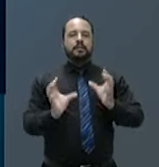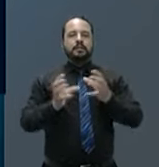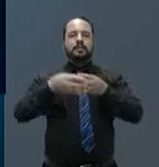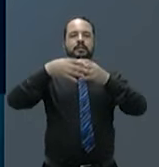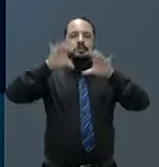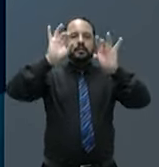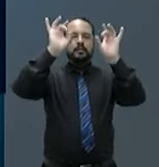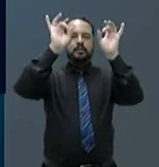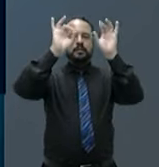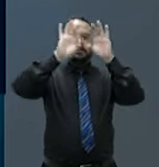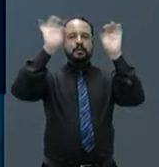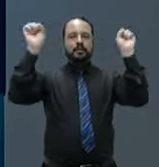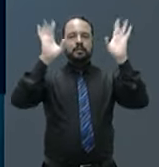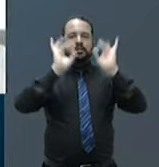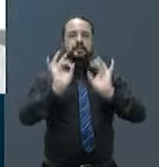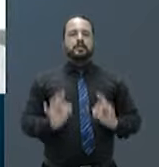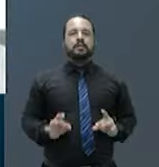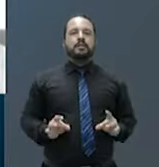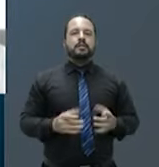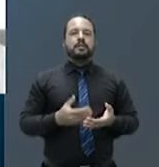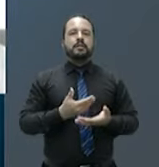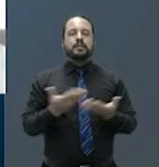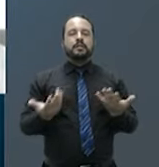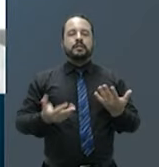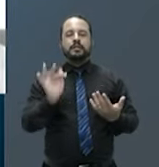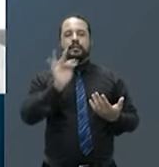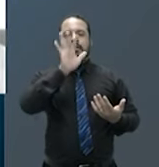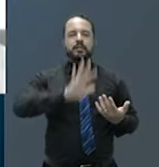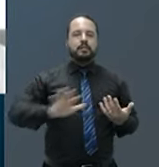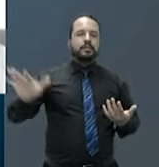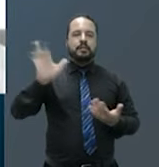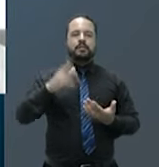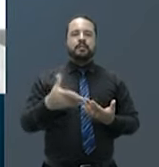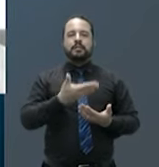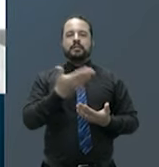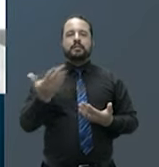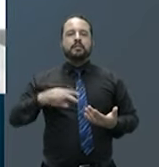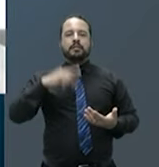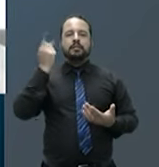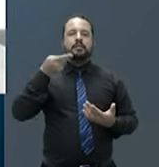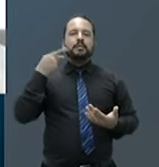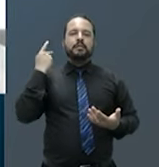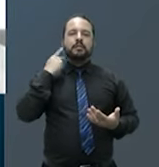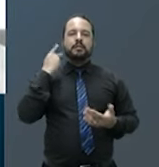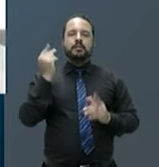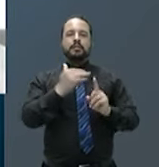corte, ilustre representante do Parque Federal, eminente subprocurador em Lembu.